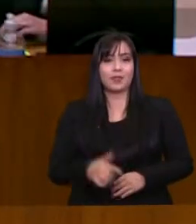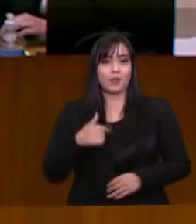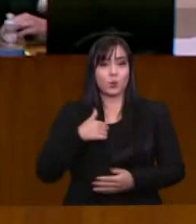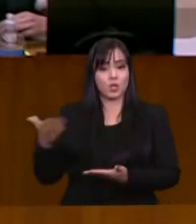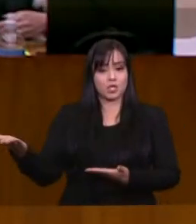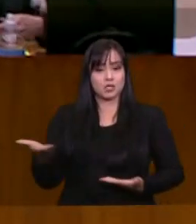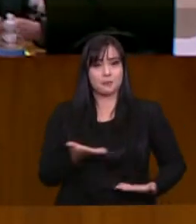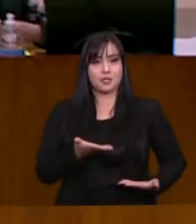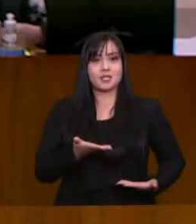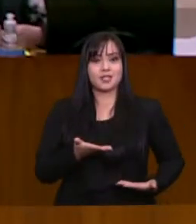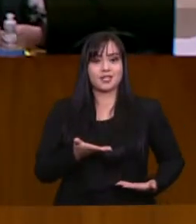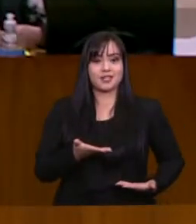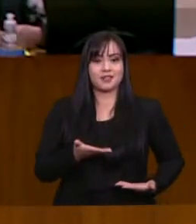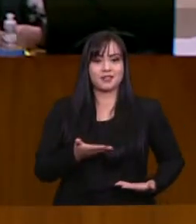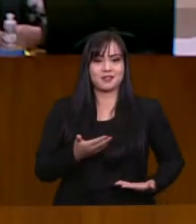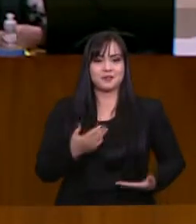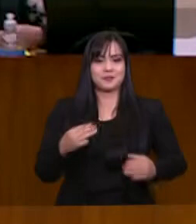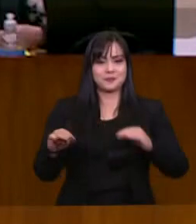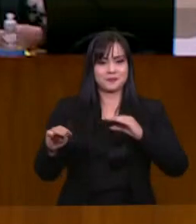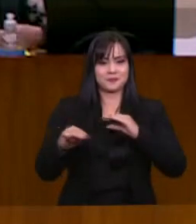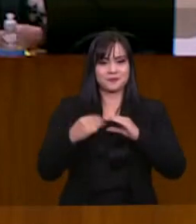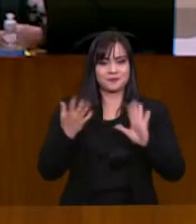como eu recebi entendeu